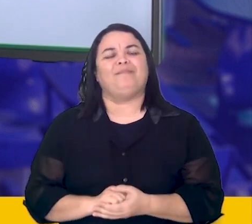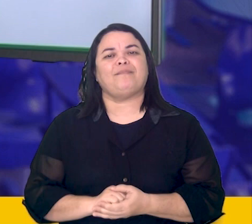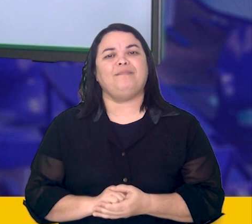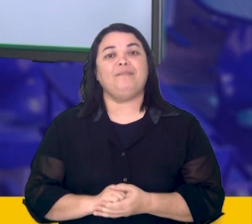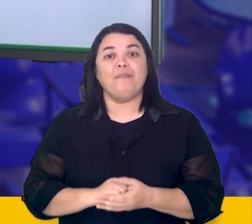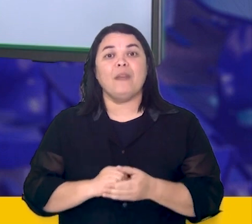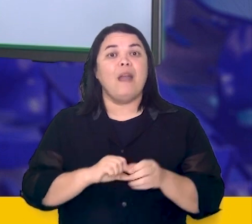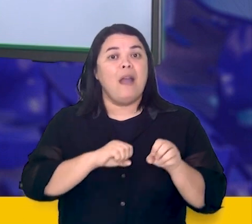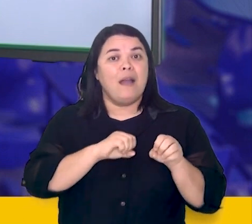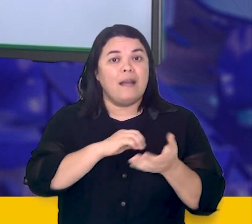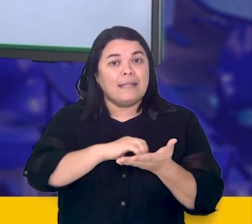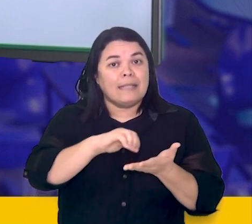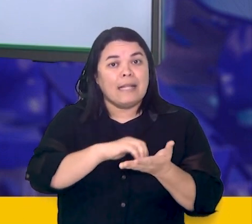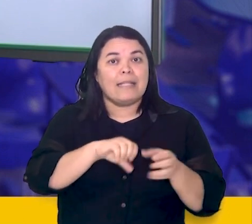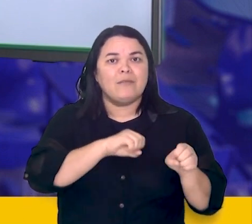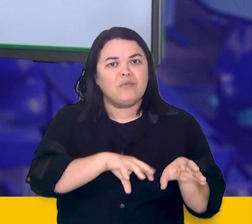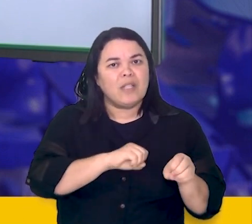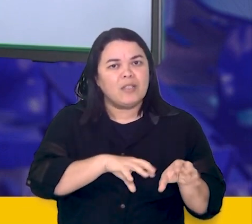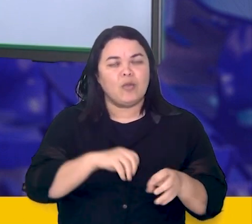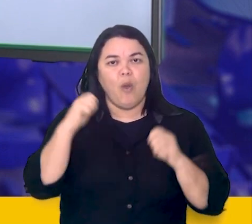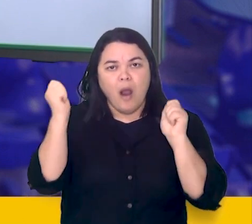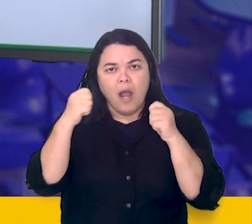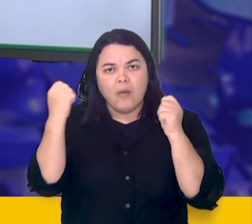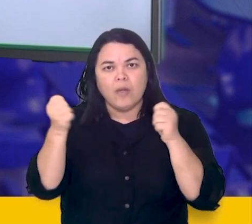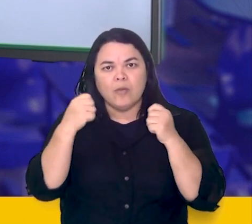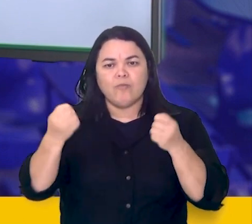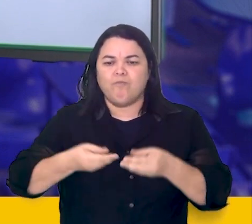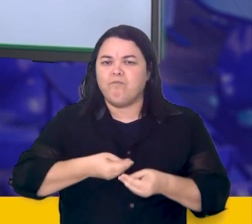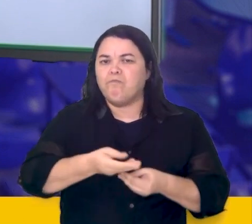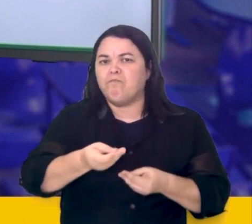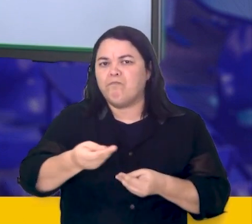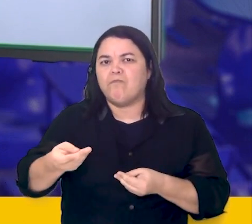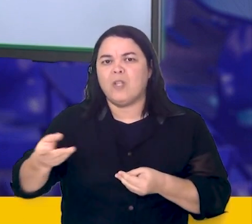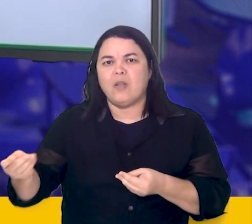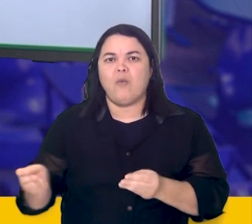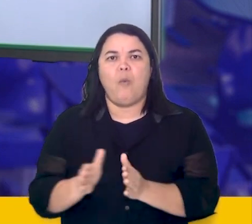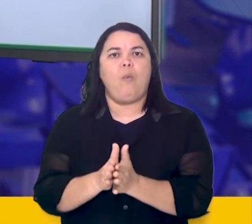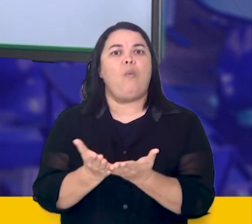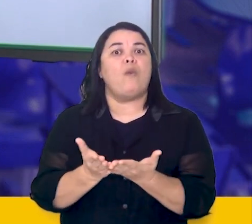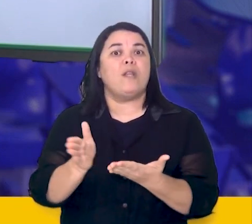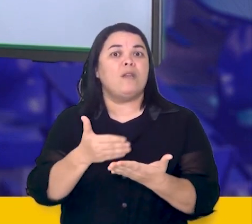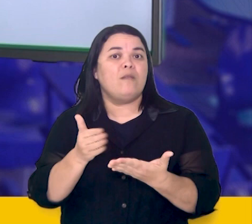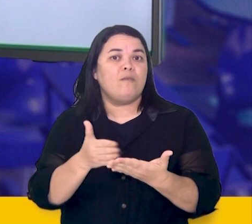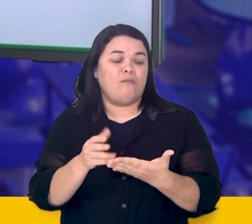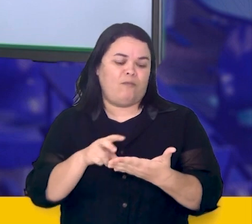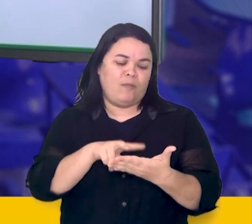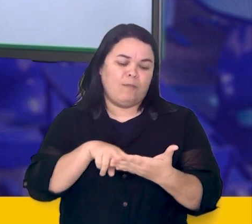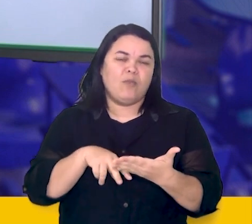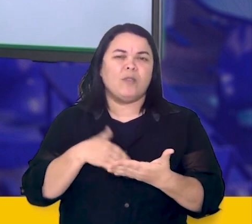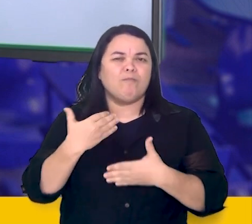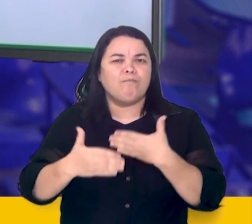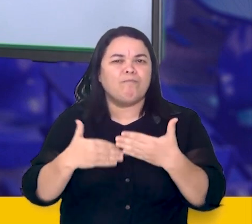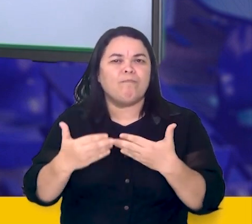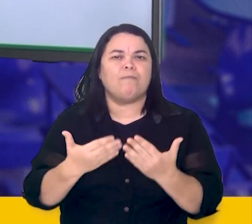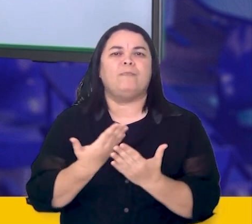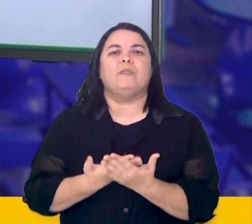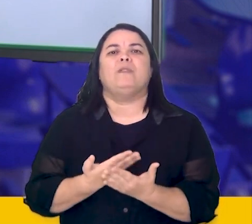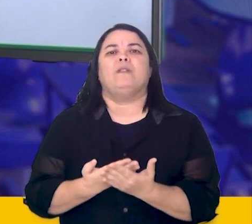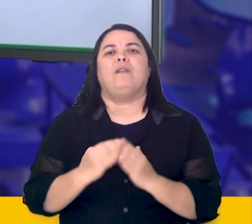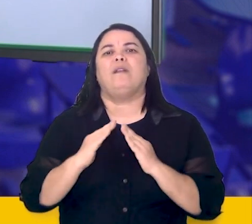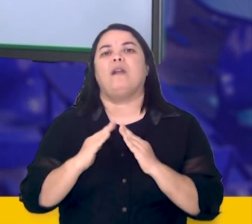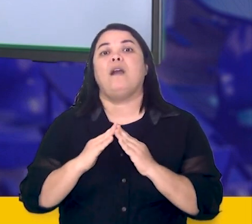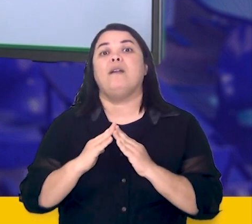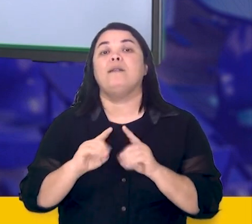A Secretaria da Educação de Caruaru tem disponibilizado para você material para que você possa dar continuidade aos seus estudos em